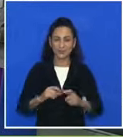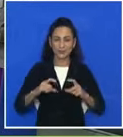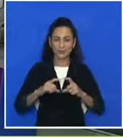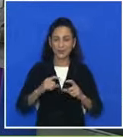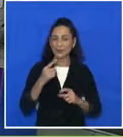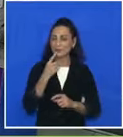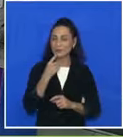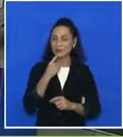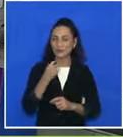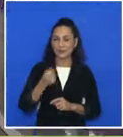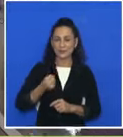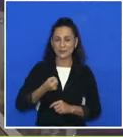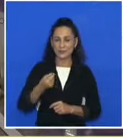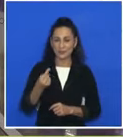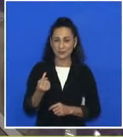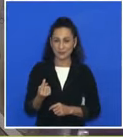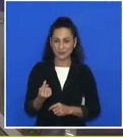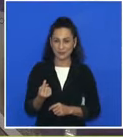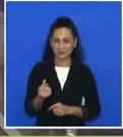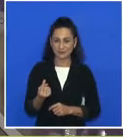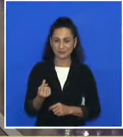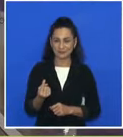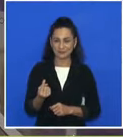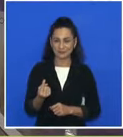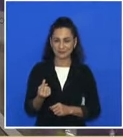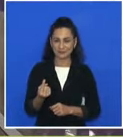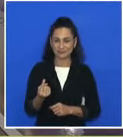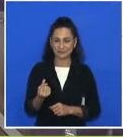Bola vermelha número 1.